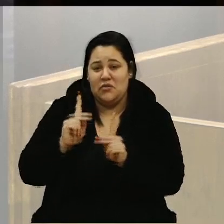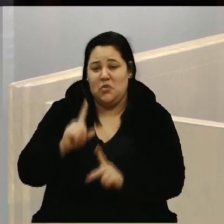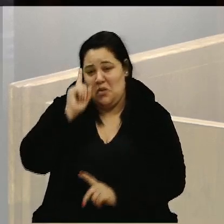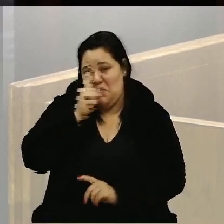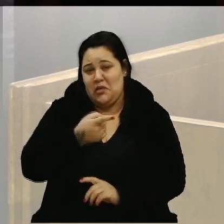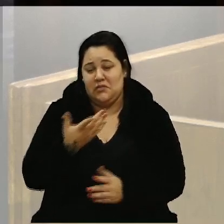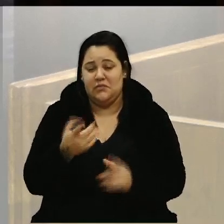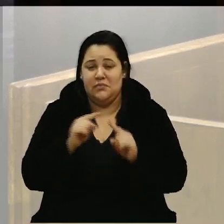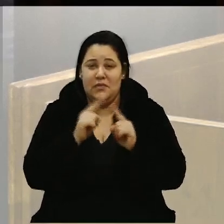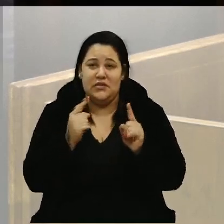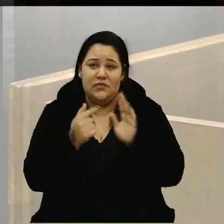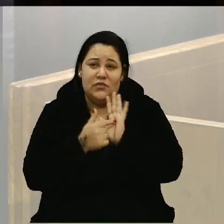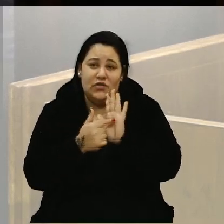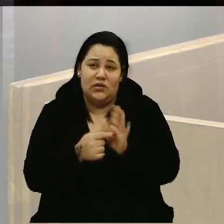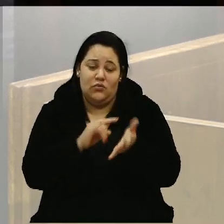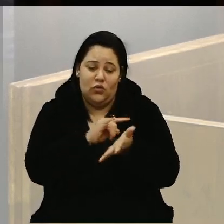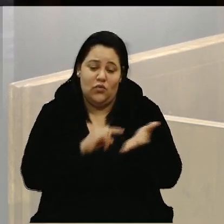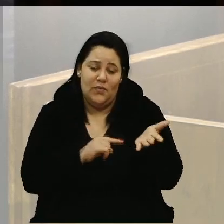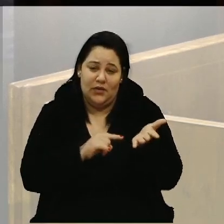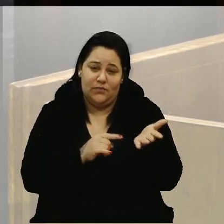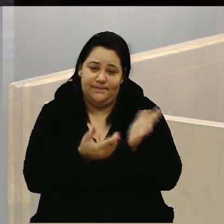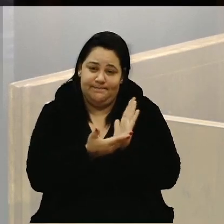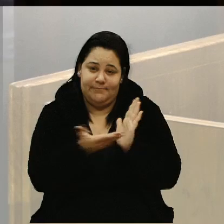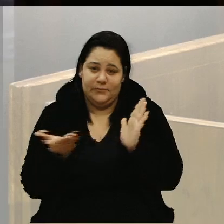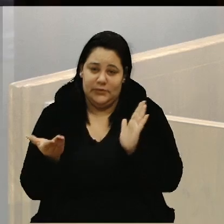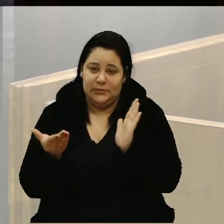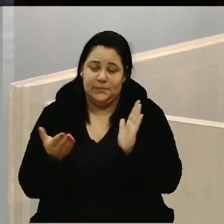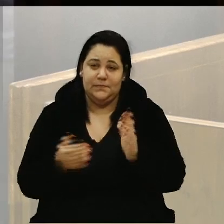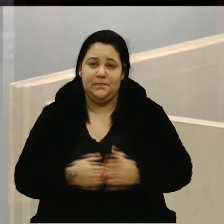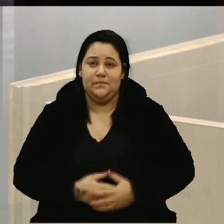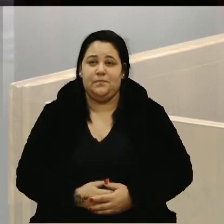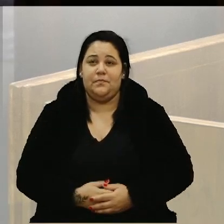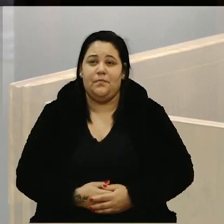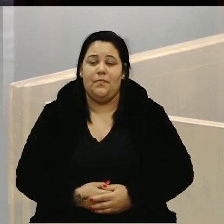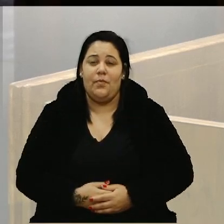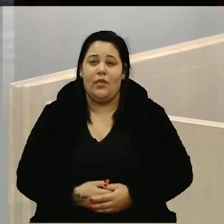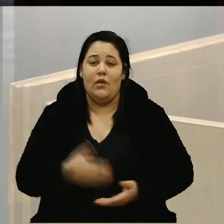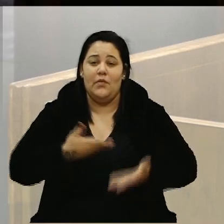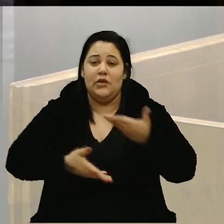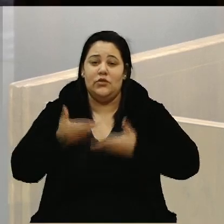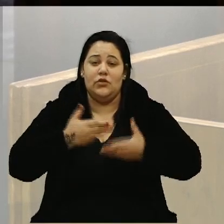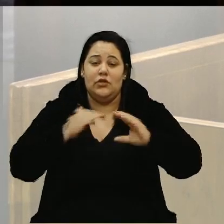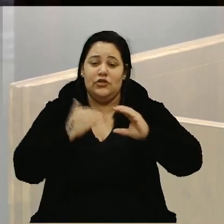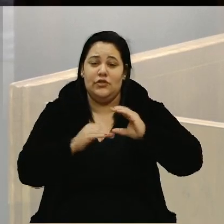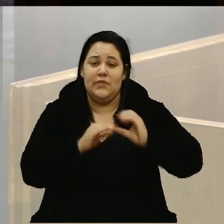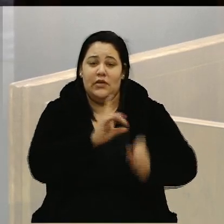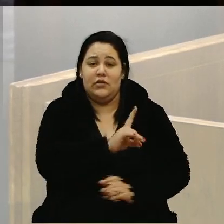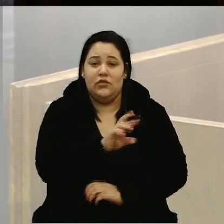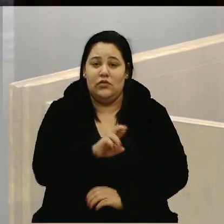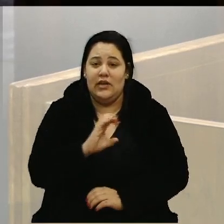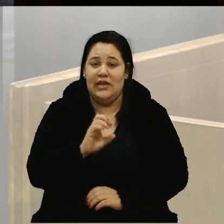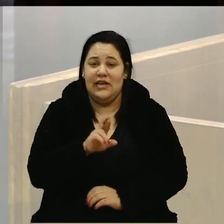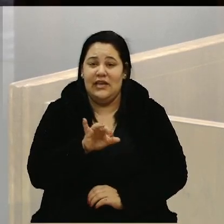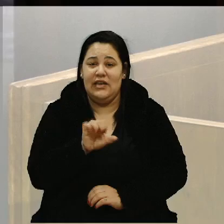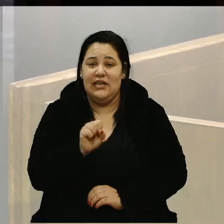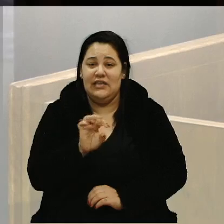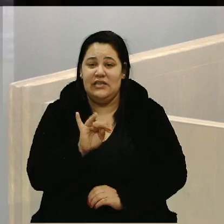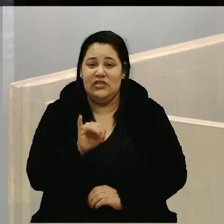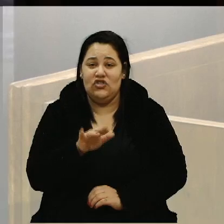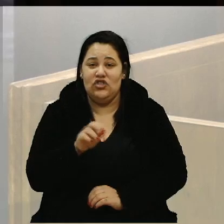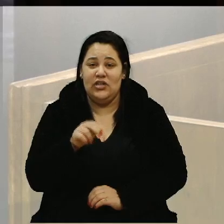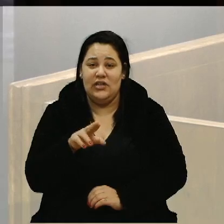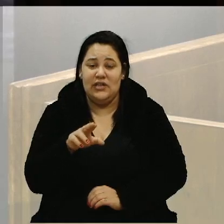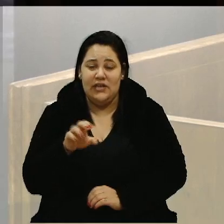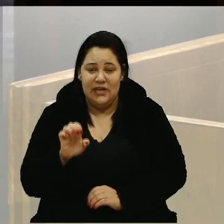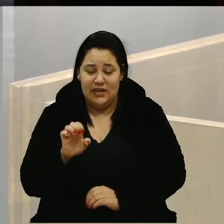um documento aqui para vocês, uma troca de e-mail da doutora Cristiane Paim, da Ávila